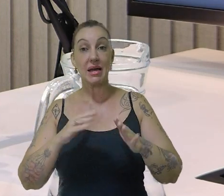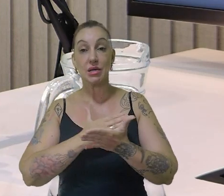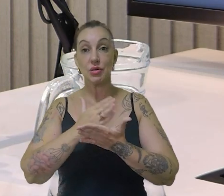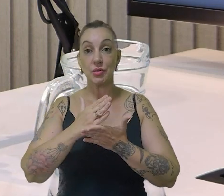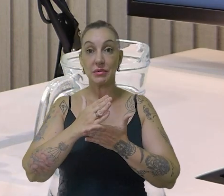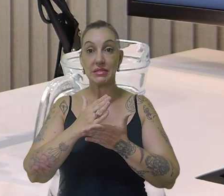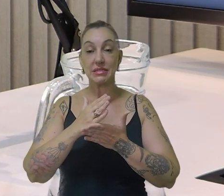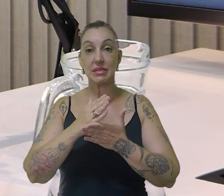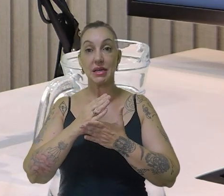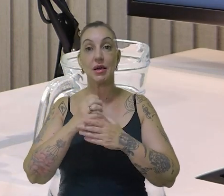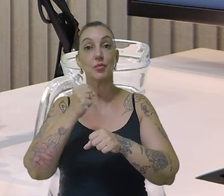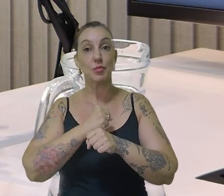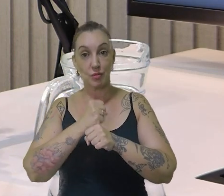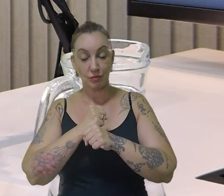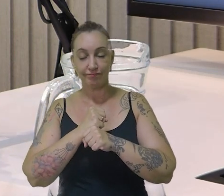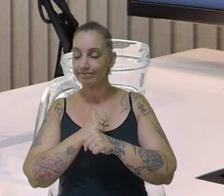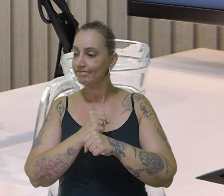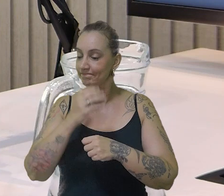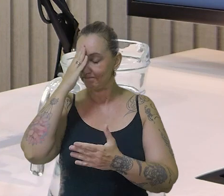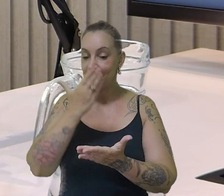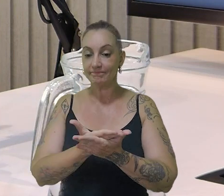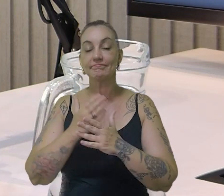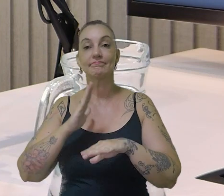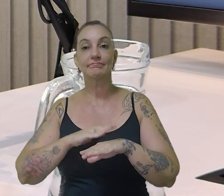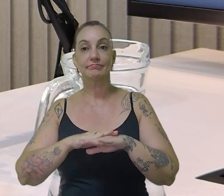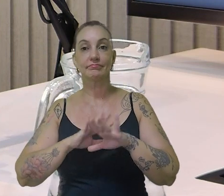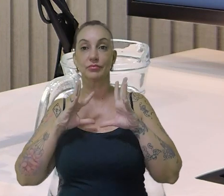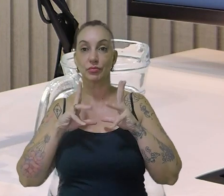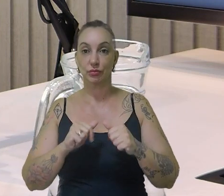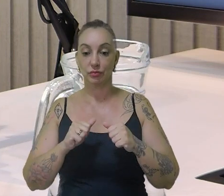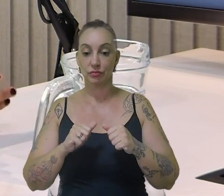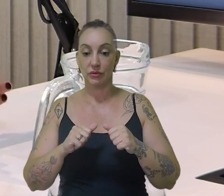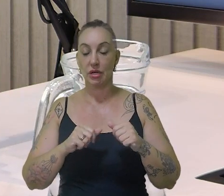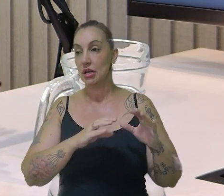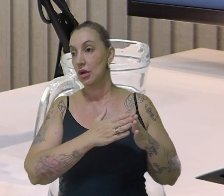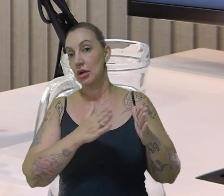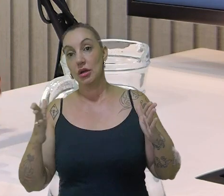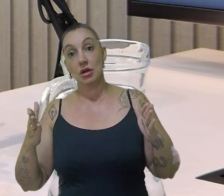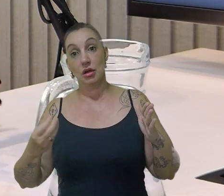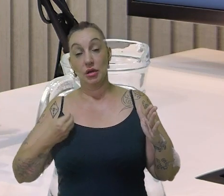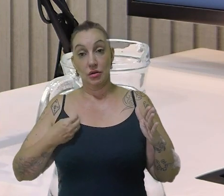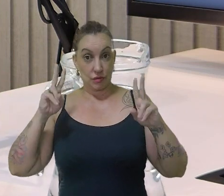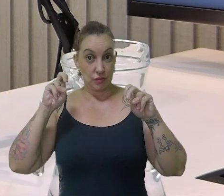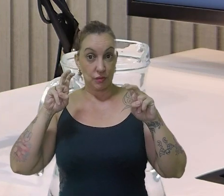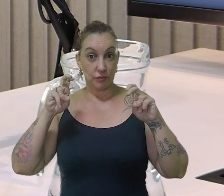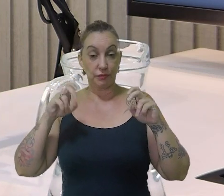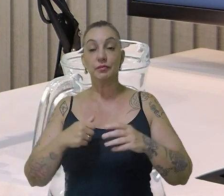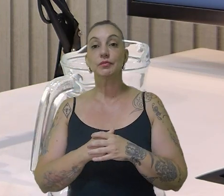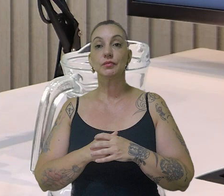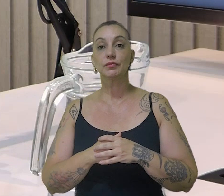comecei na montagem e eu jurava que ia ser aonde eu faria o enfim a minha trajetória minha carreira em cima disso assim